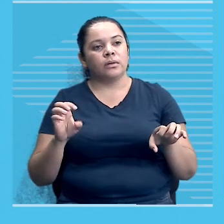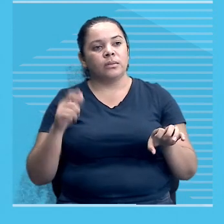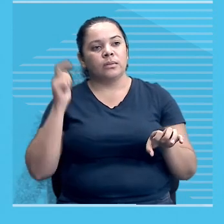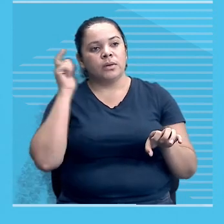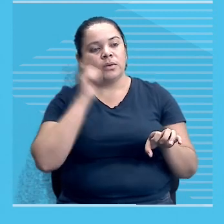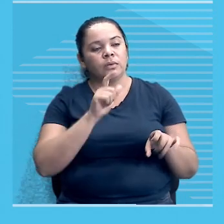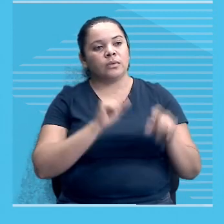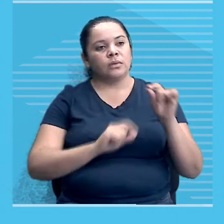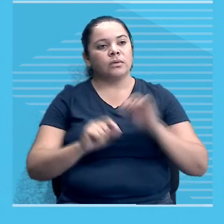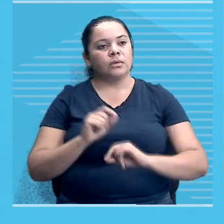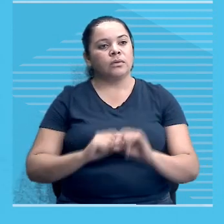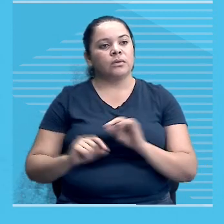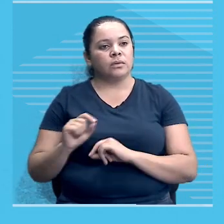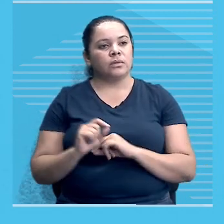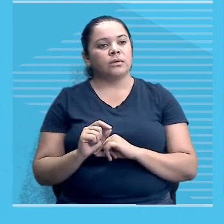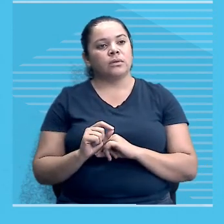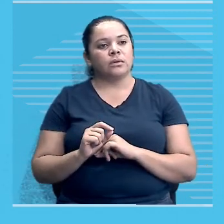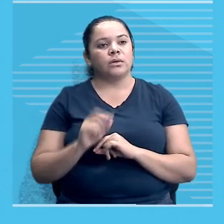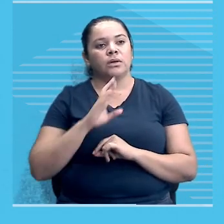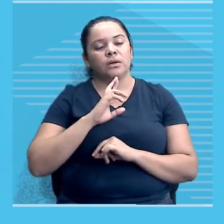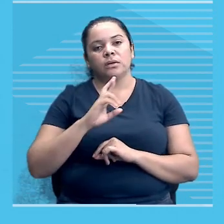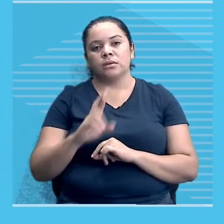equação exponencial